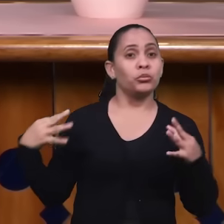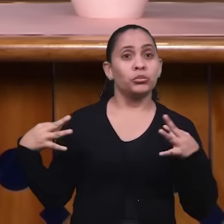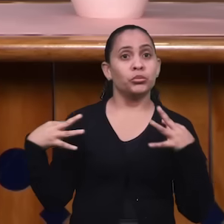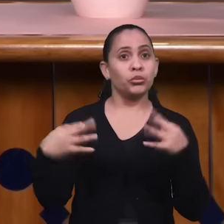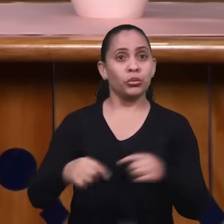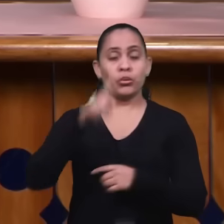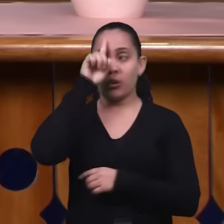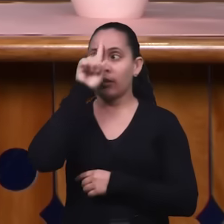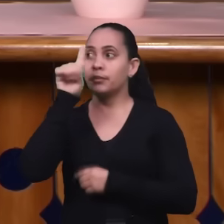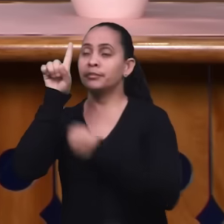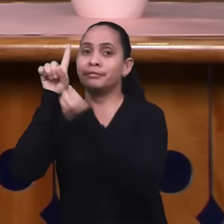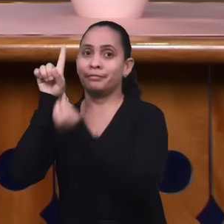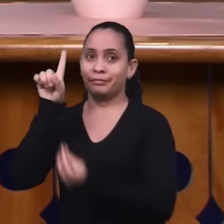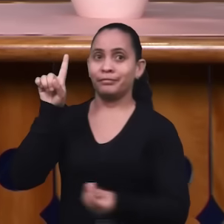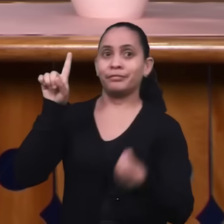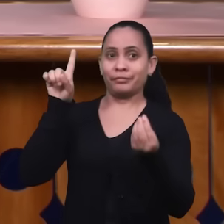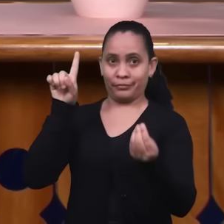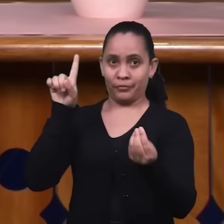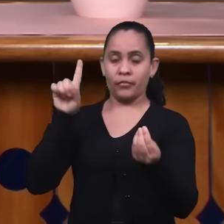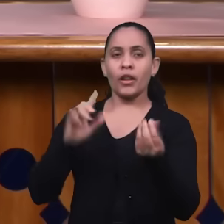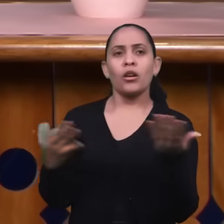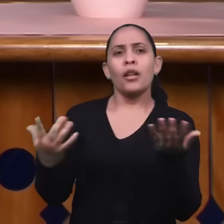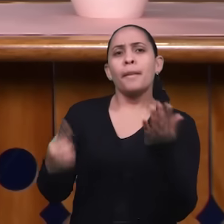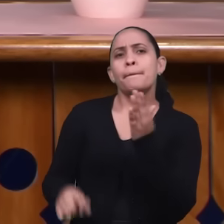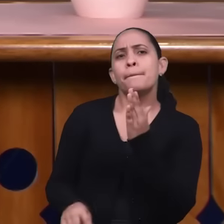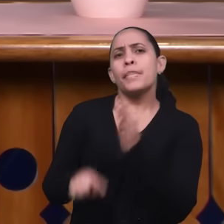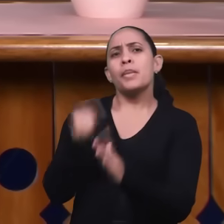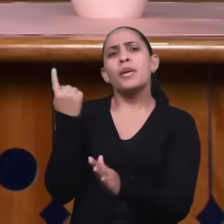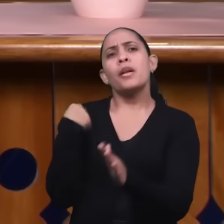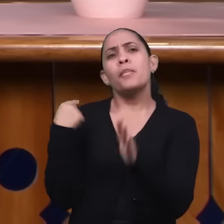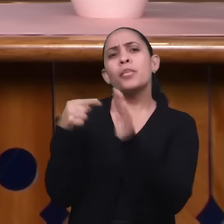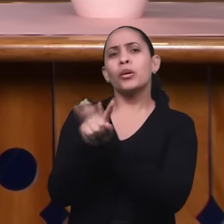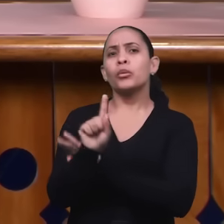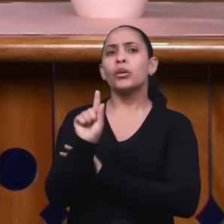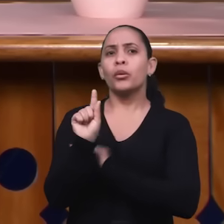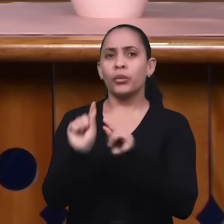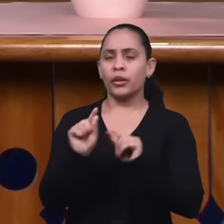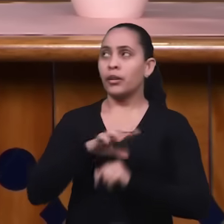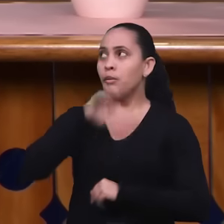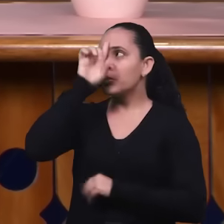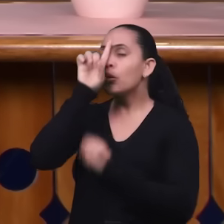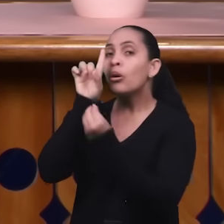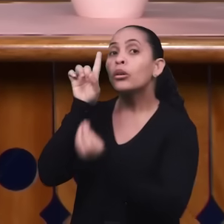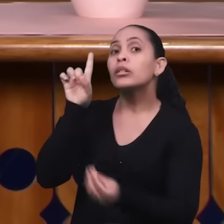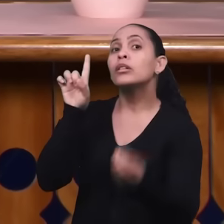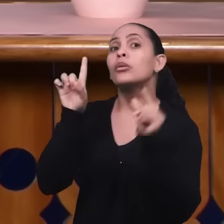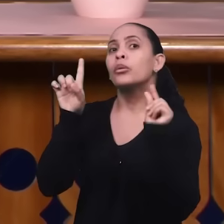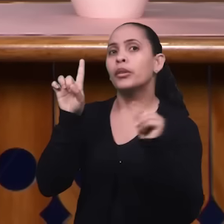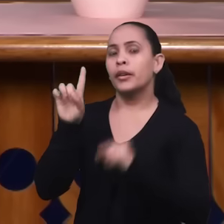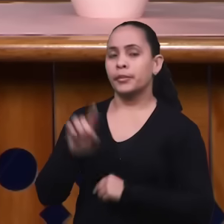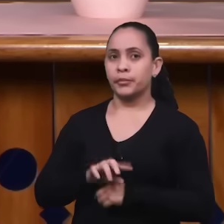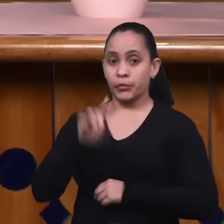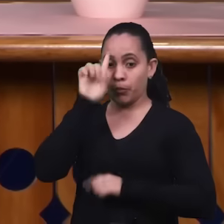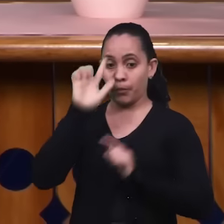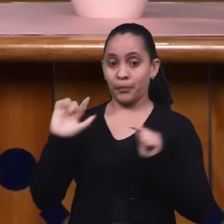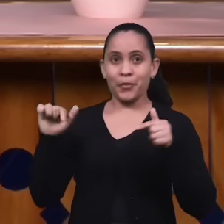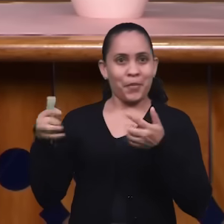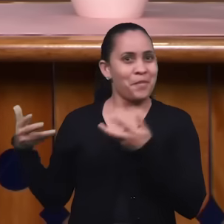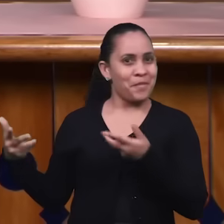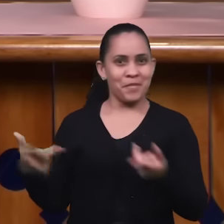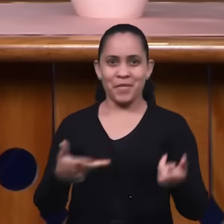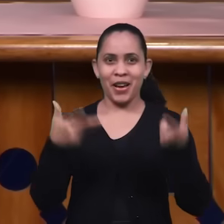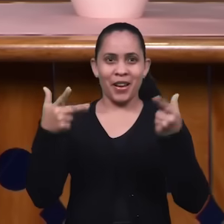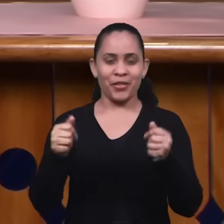o Senhor nos deu. E a primeira pergunta é: o que é aquilo que o Senhor nos deu? O Senhor tem nos dado coisas maravilhosas. Nós temos vivido a